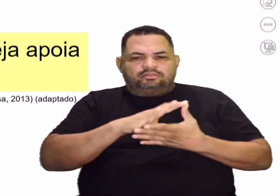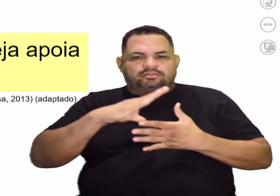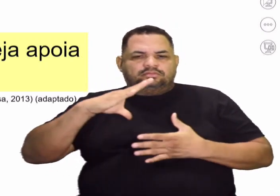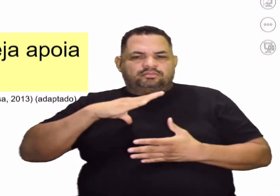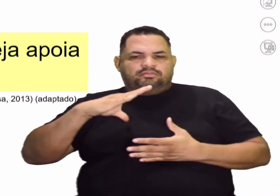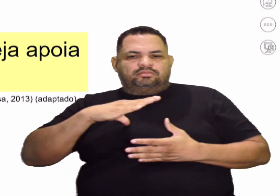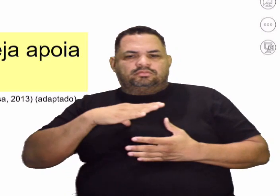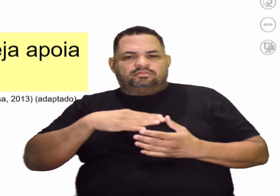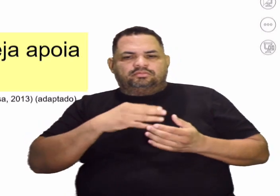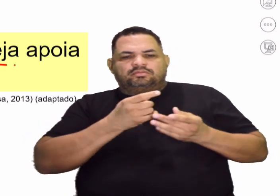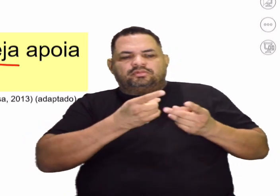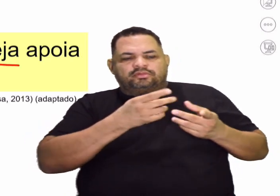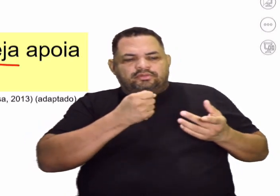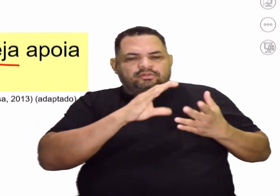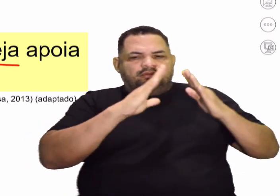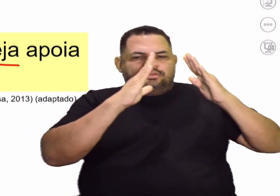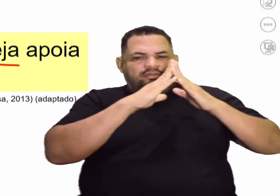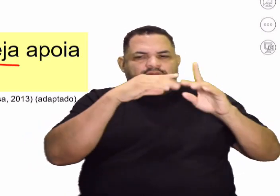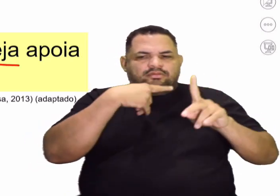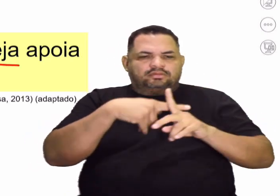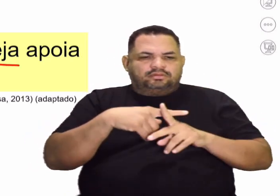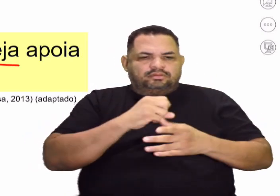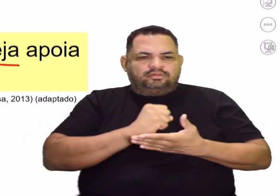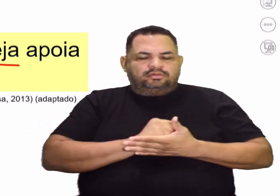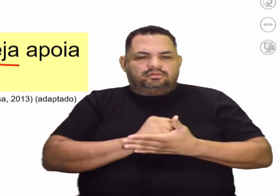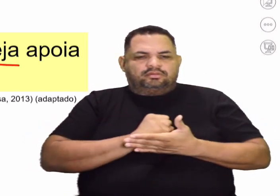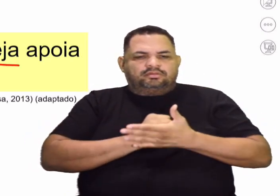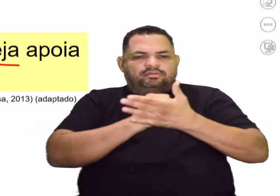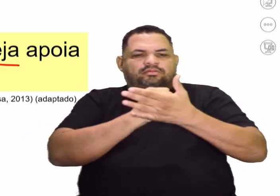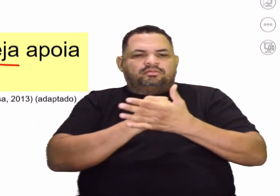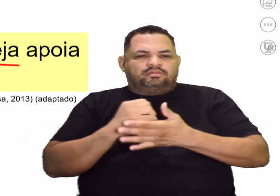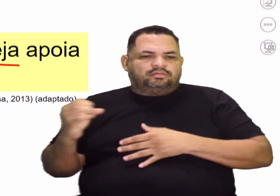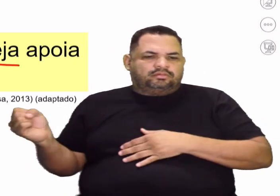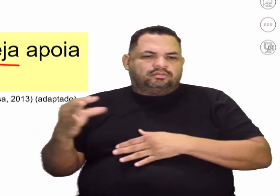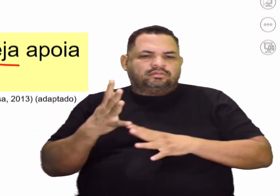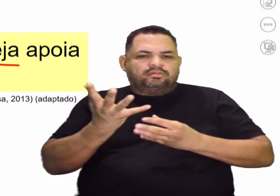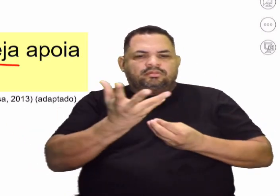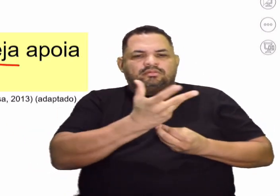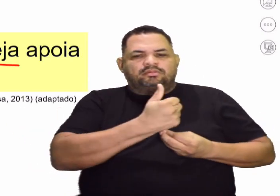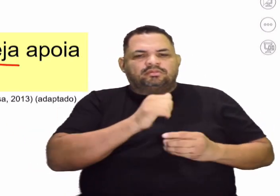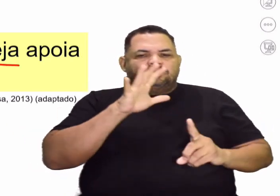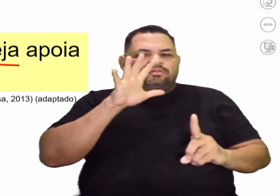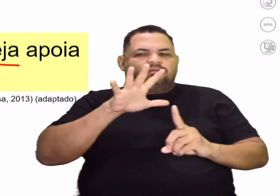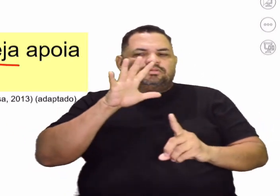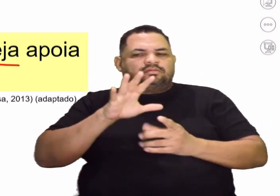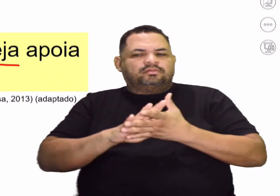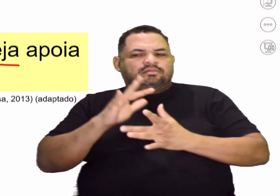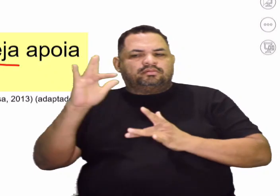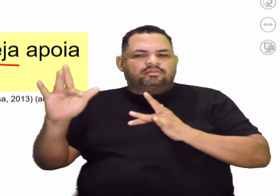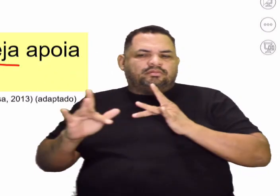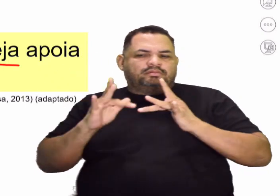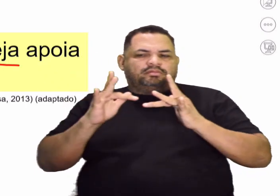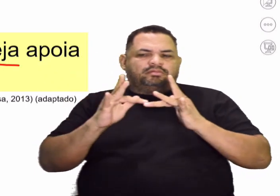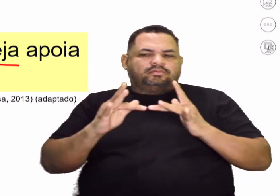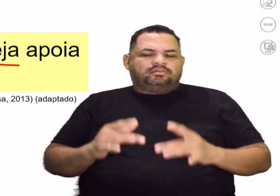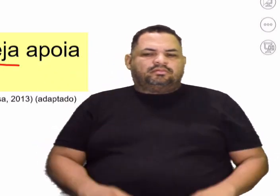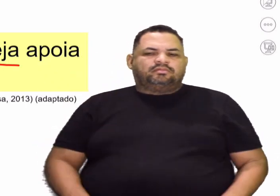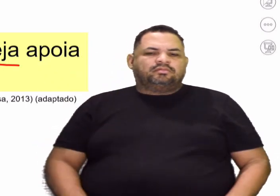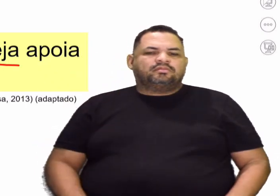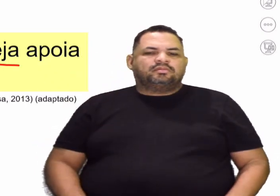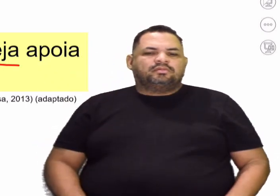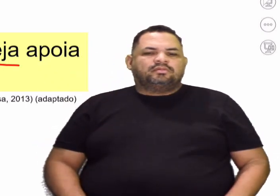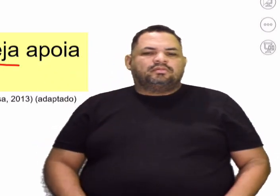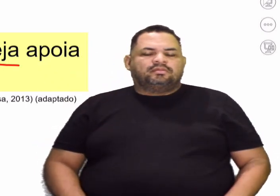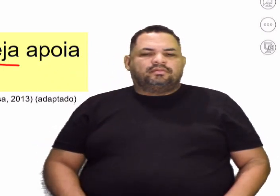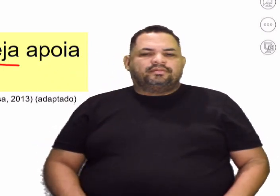cidades, mecenas, igreja. A igreja apoia a nova arte de influência clássica. Aí vem, eu falei